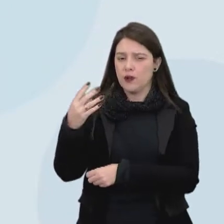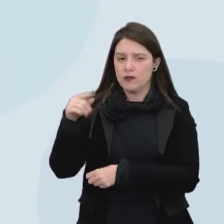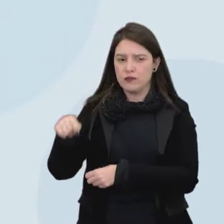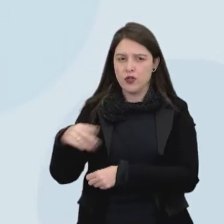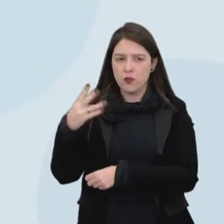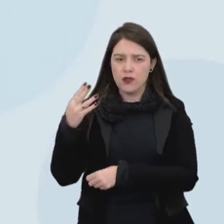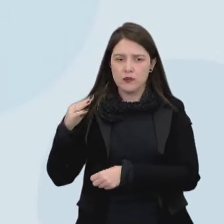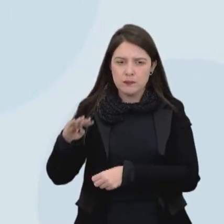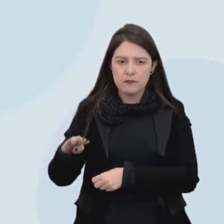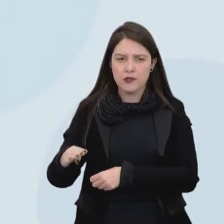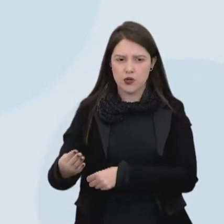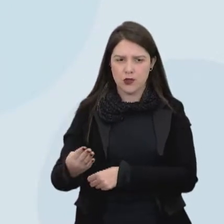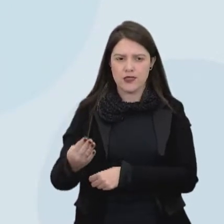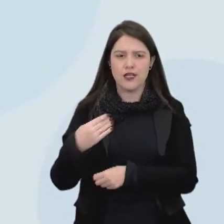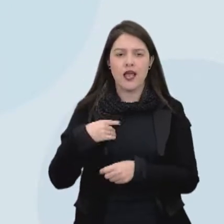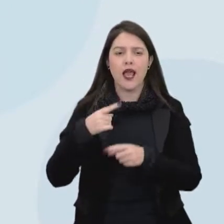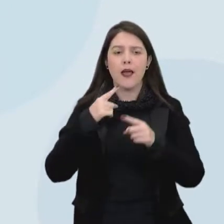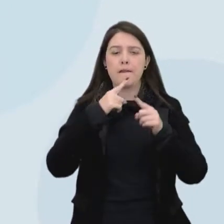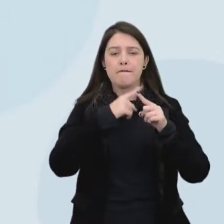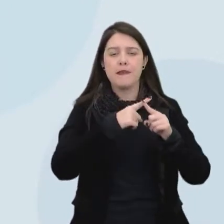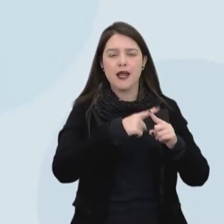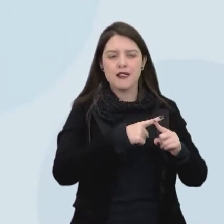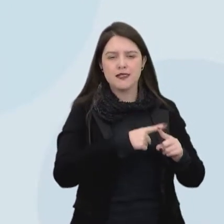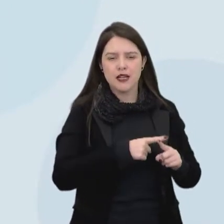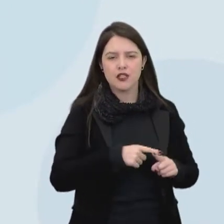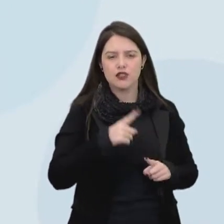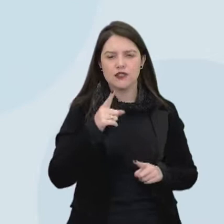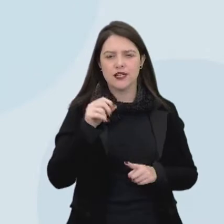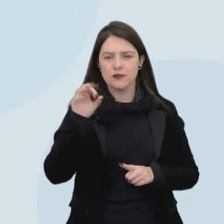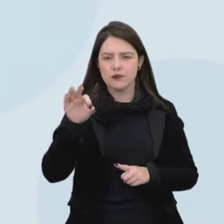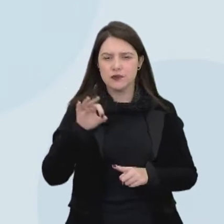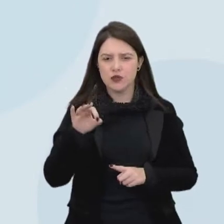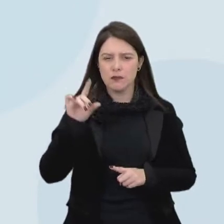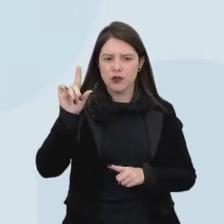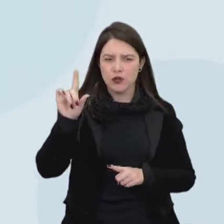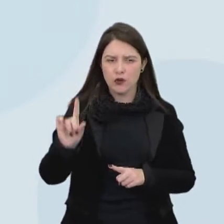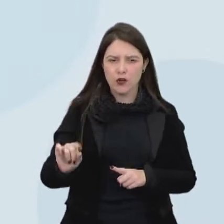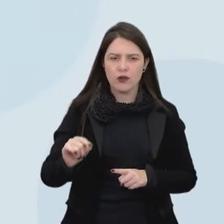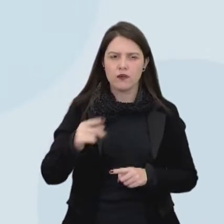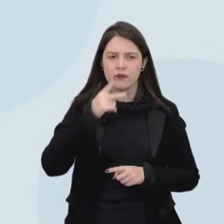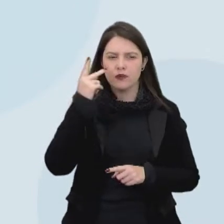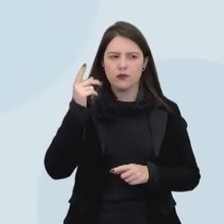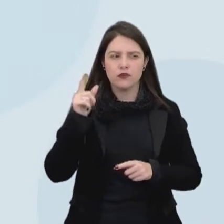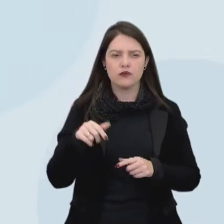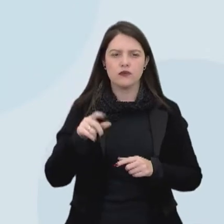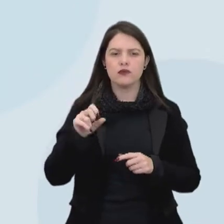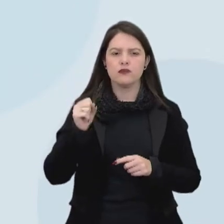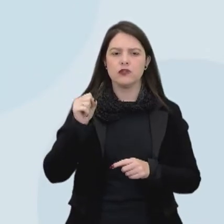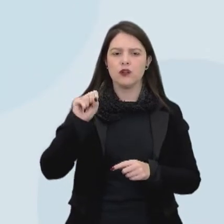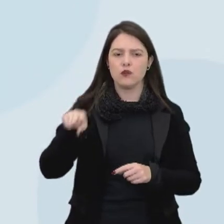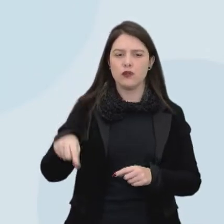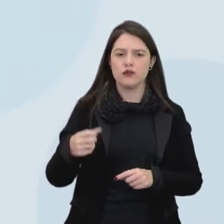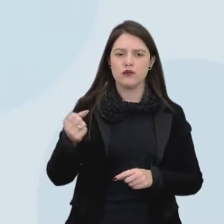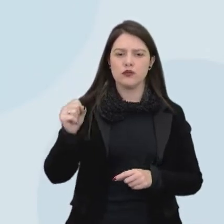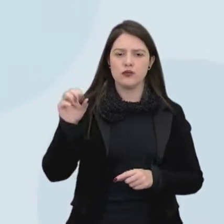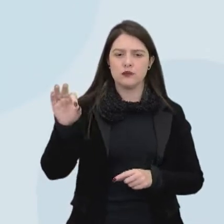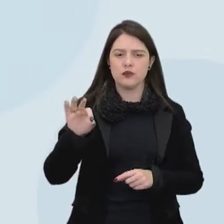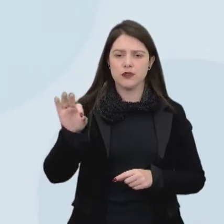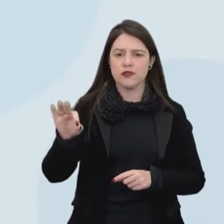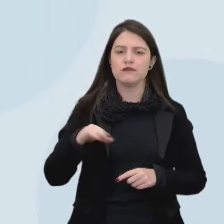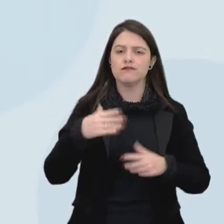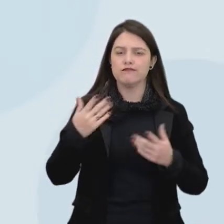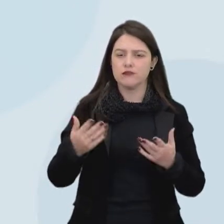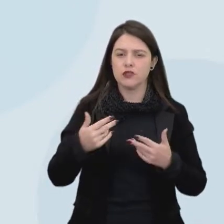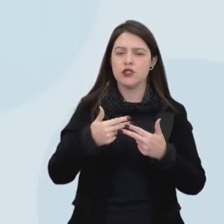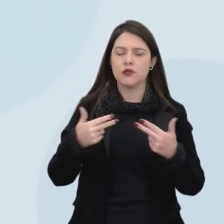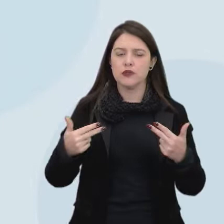294,4 bilhões. A parcela dos 10% com menores rendimentos da população detinha 0,8% dessa